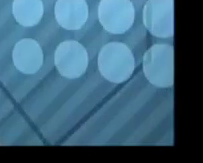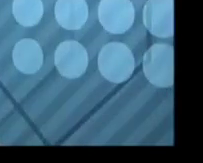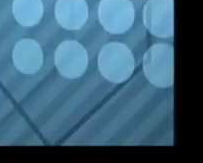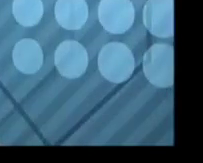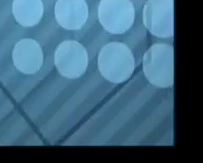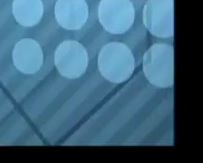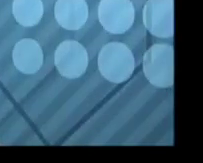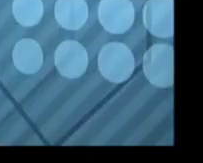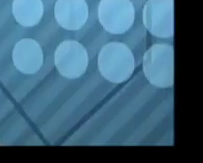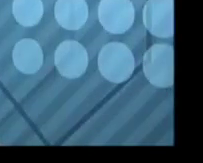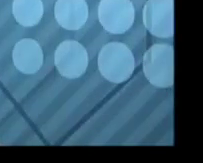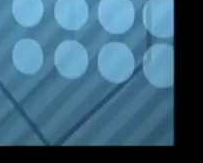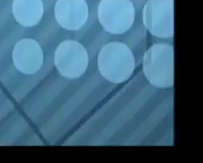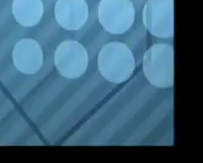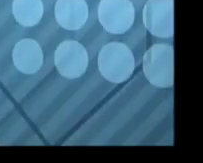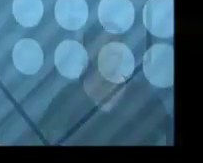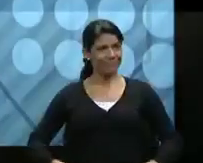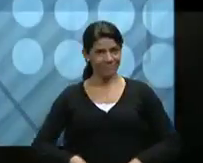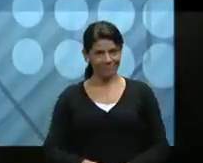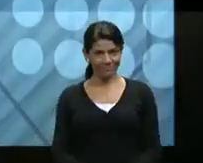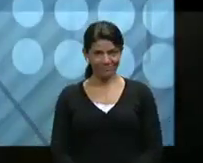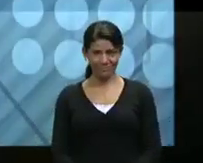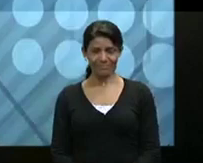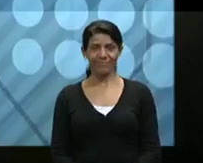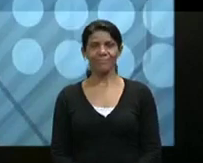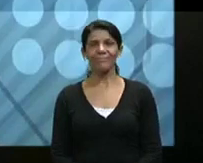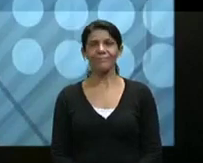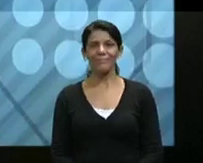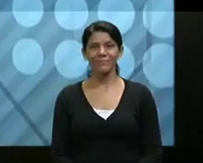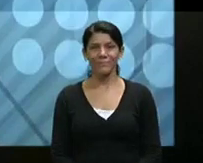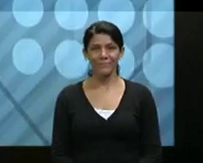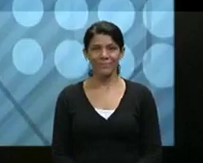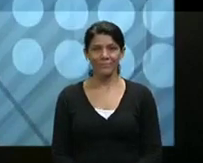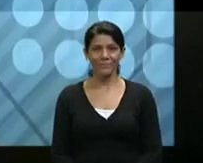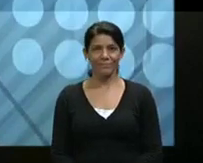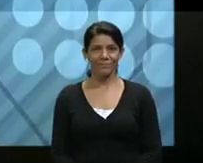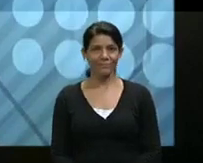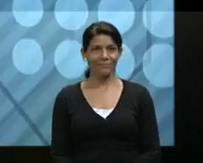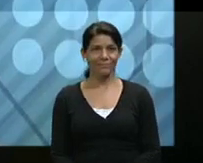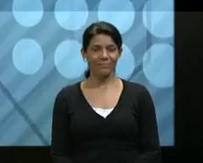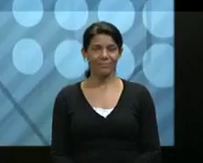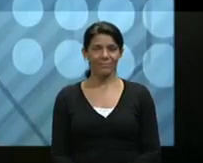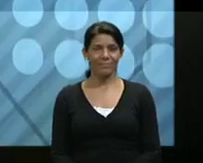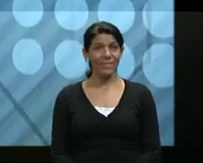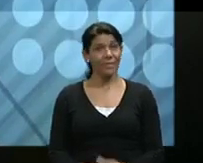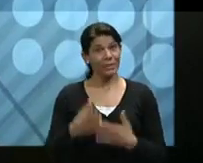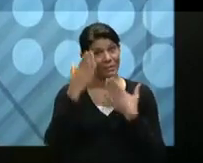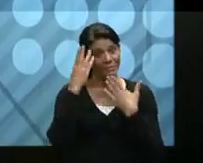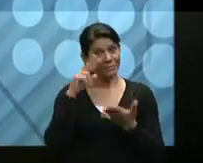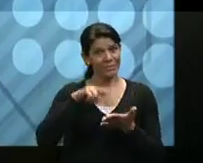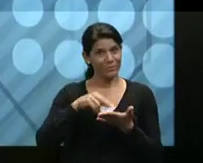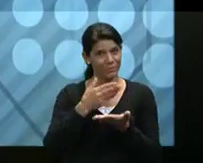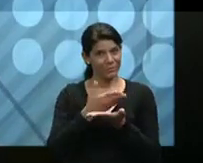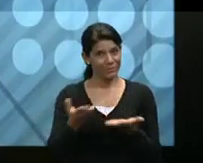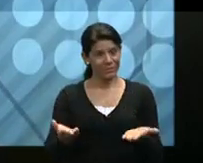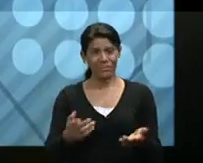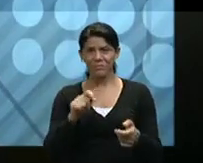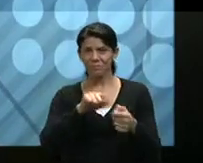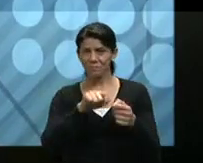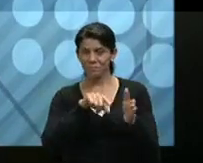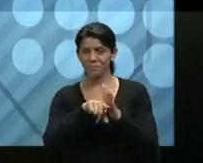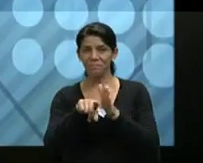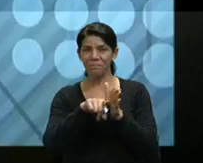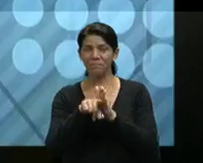Muito bem, então vamos voltar com alguns questionamentos. Eu agradeço a participação de vocês durante a nossa aula, enviando as perguntas,